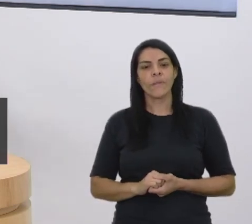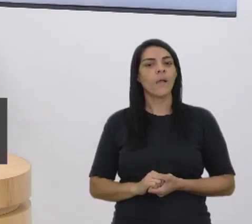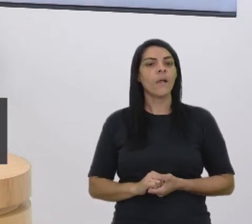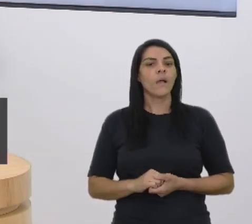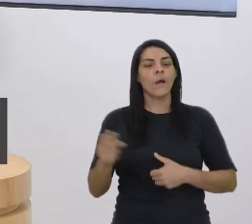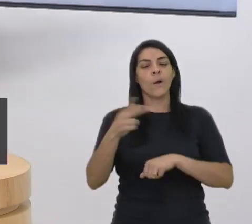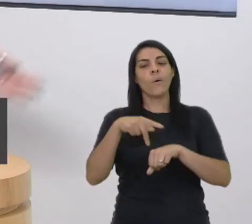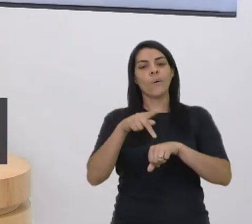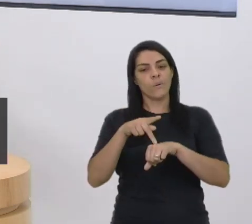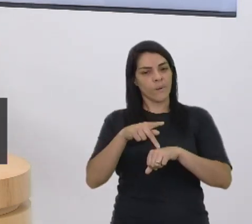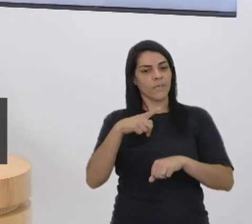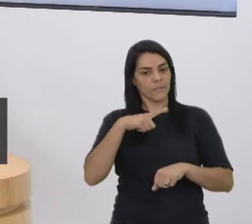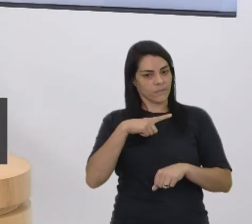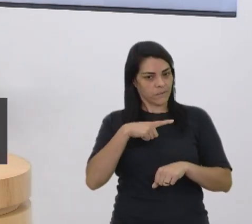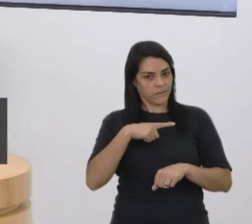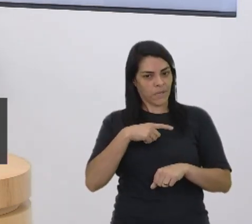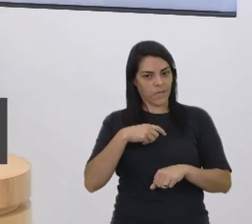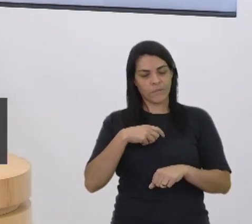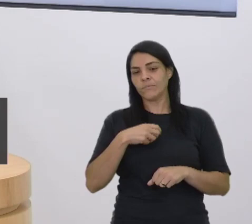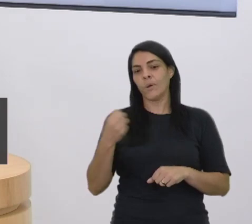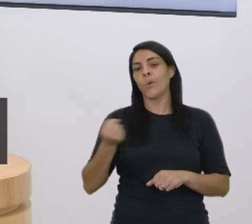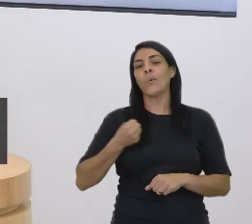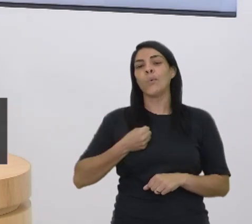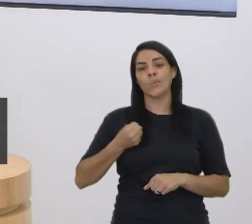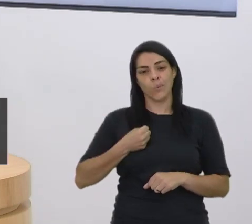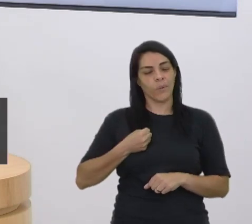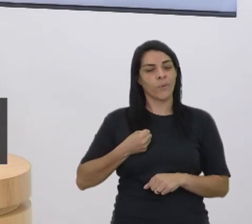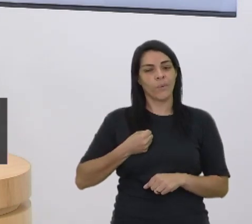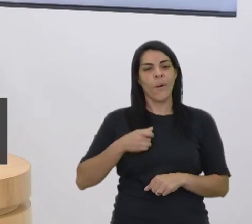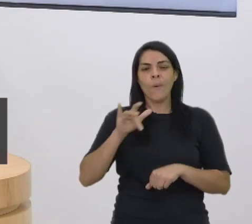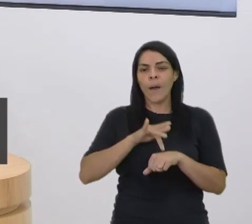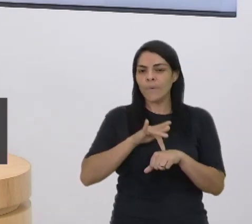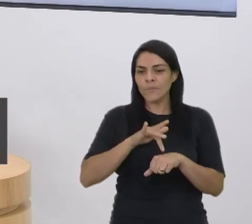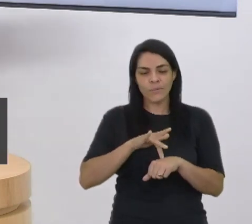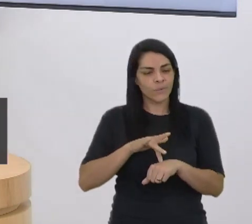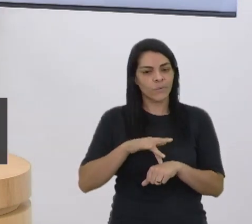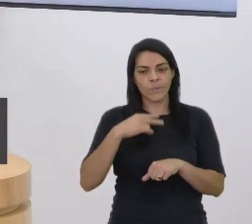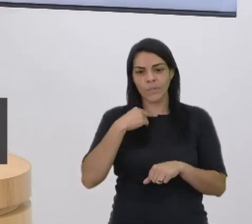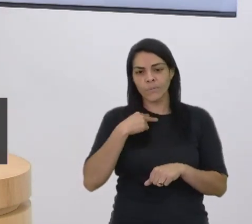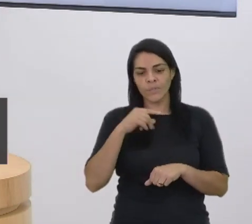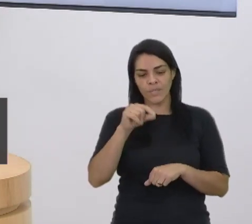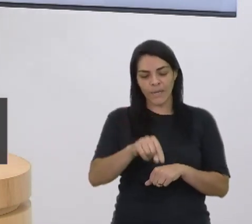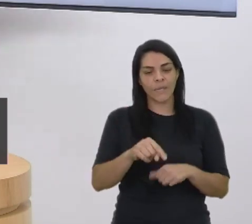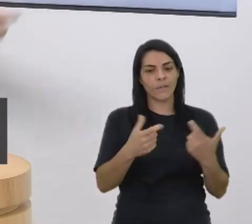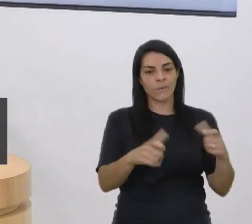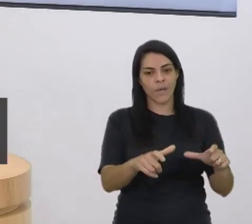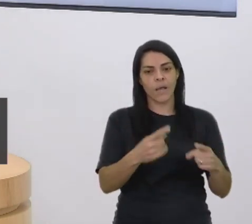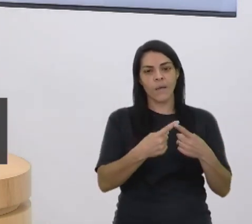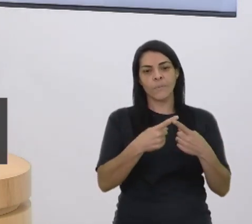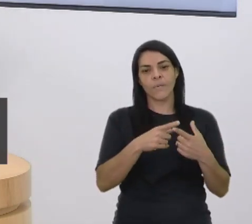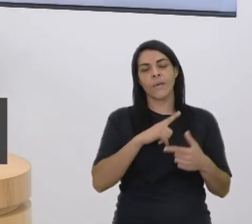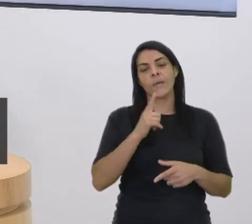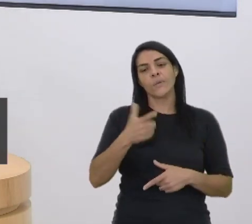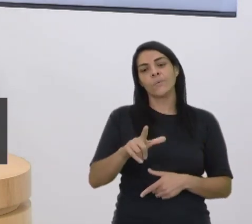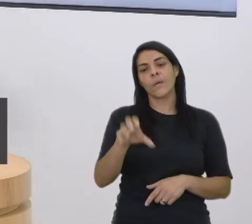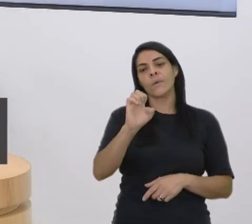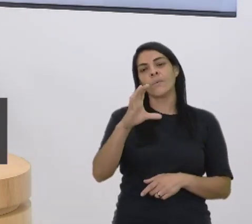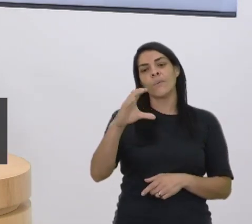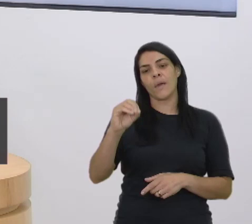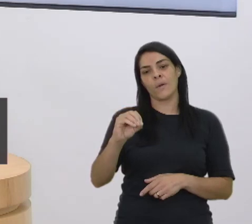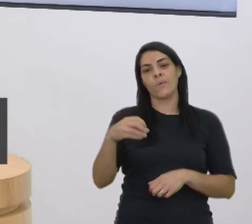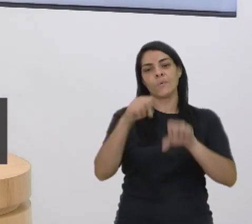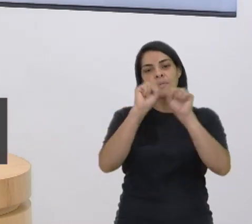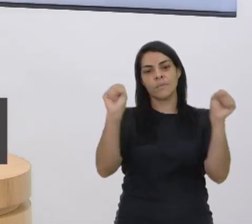problema com um número absurdo de hipopótamos que não eram para estar ali, né? Principalmente porque não tem todo o ecossistema